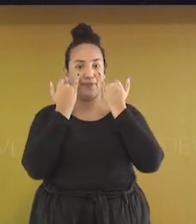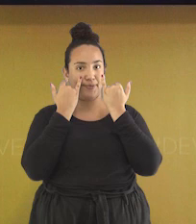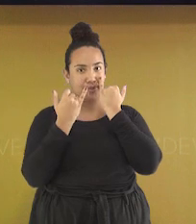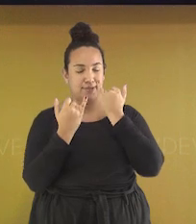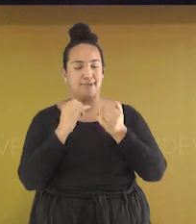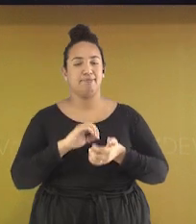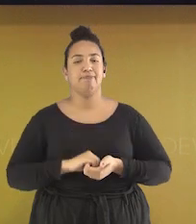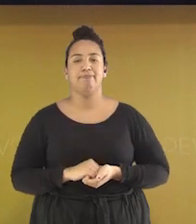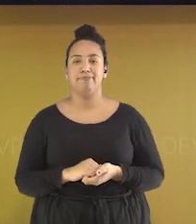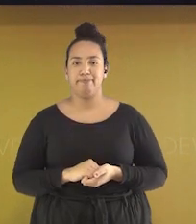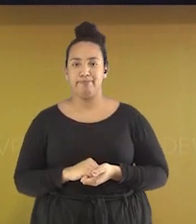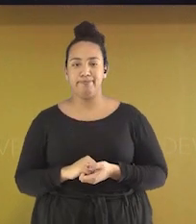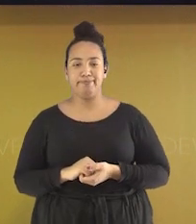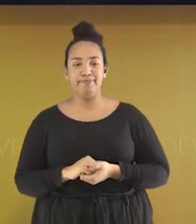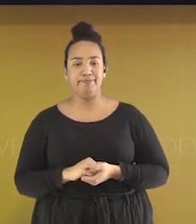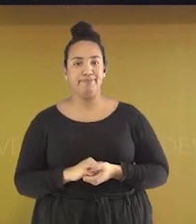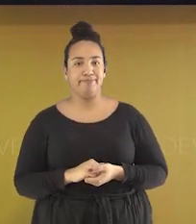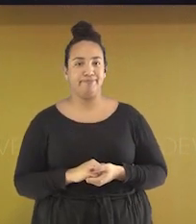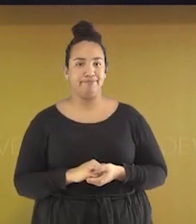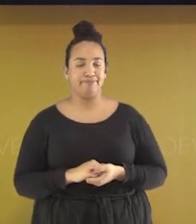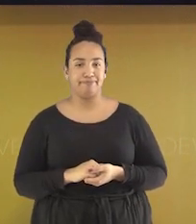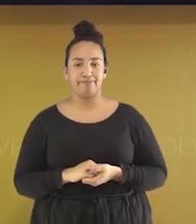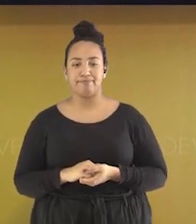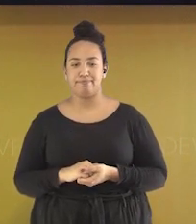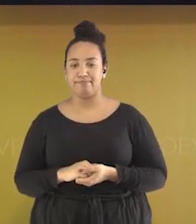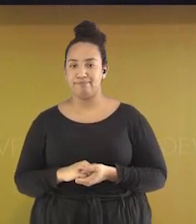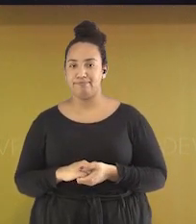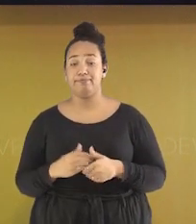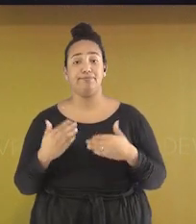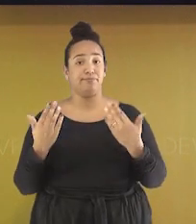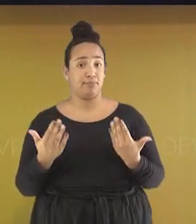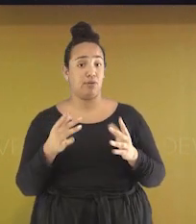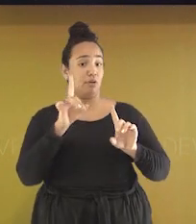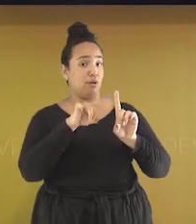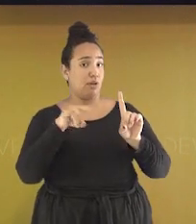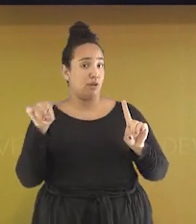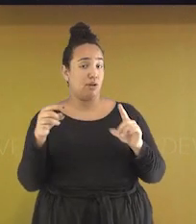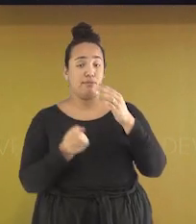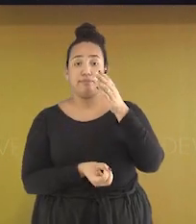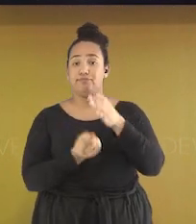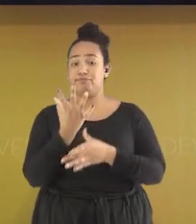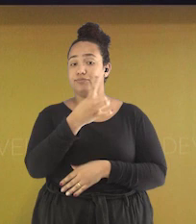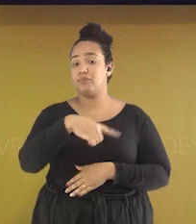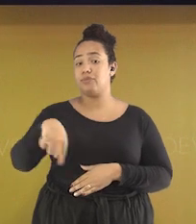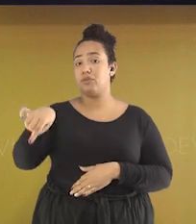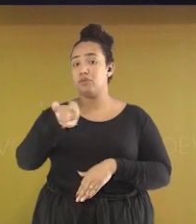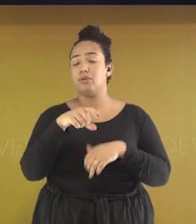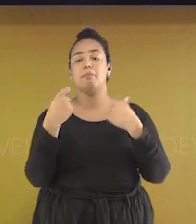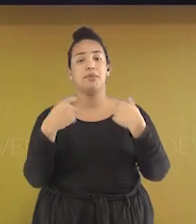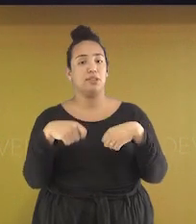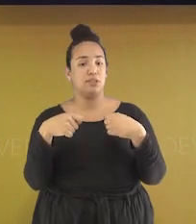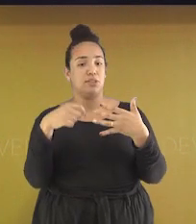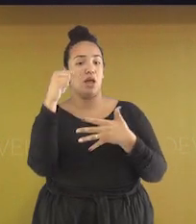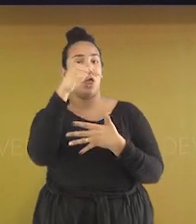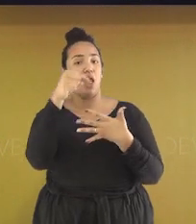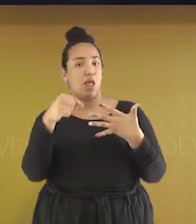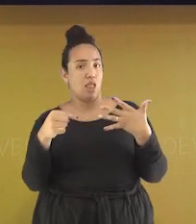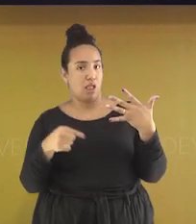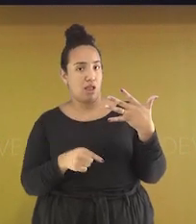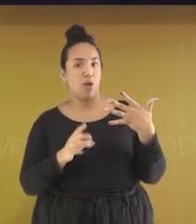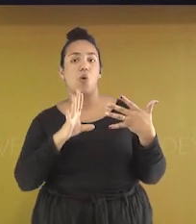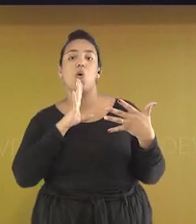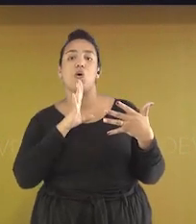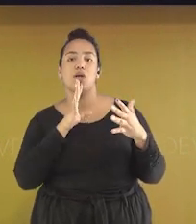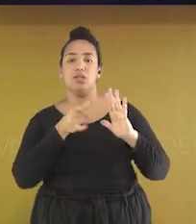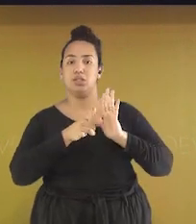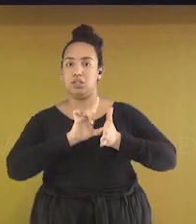professora Flávia obteve. Bom, pessoal, para construir um gráfico, precisamos conhecer alguns elementos